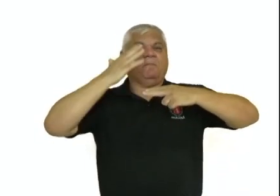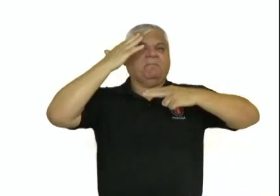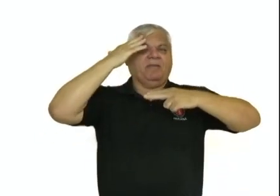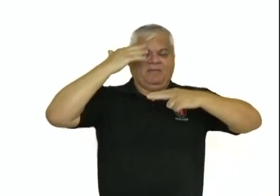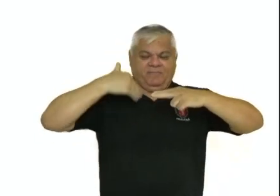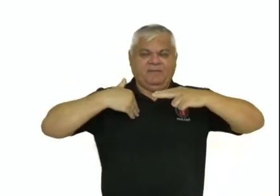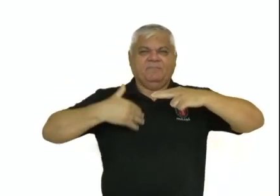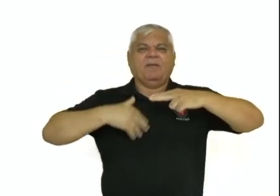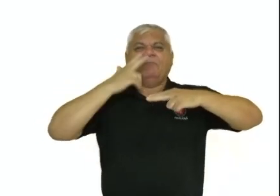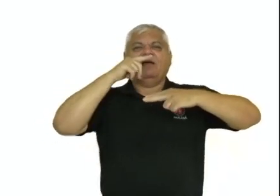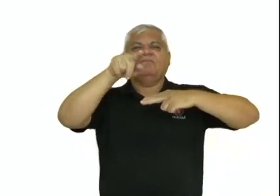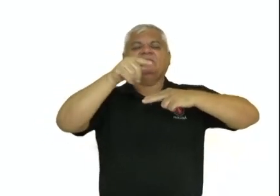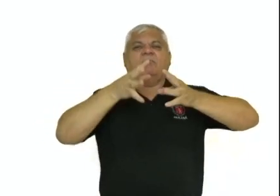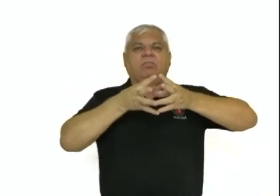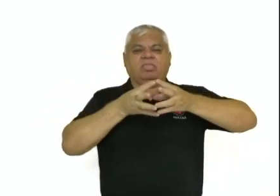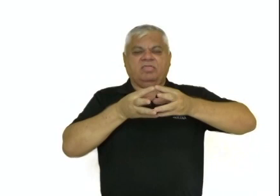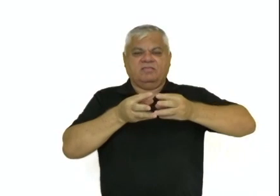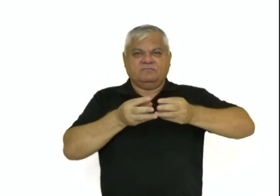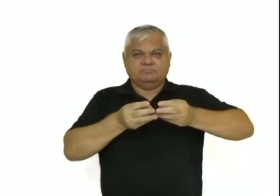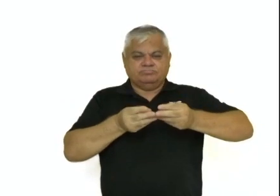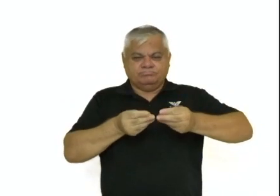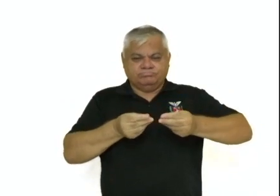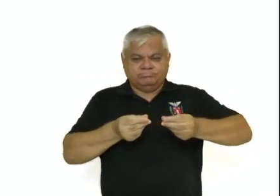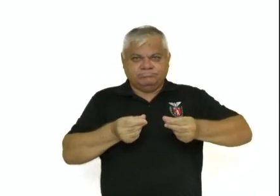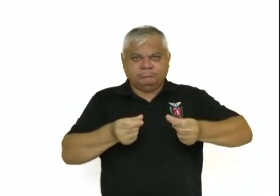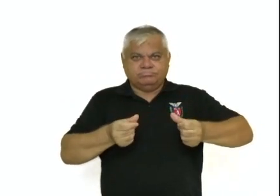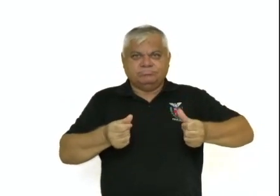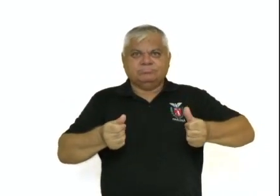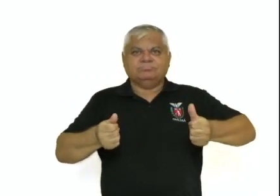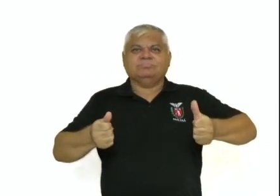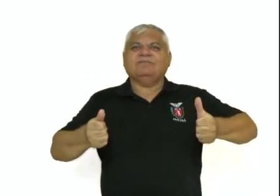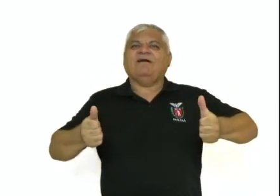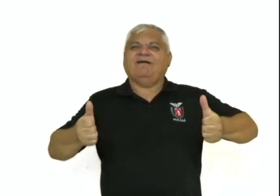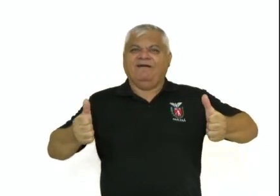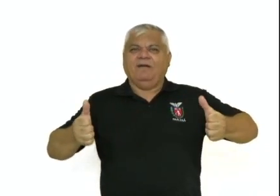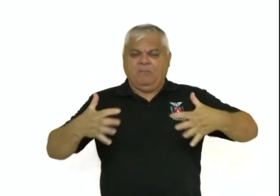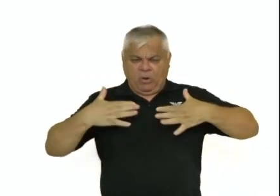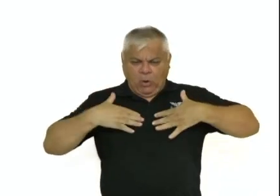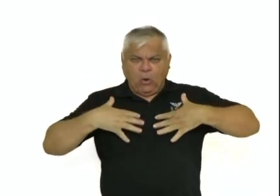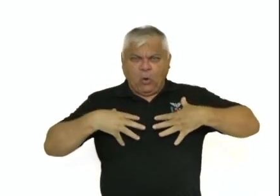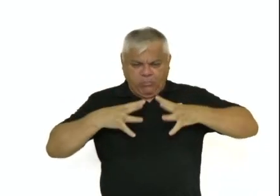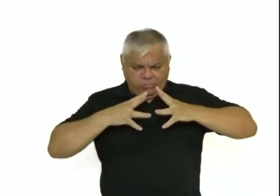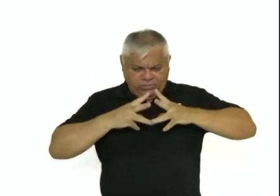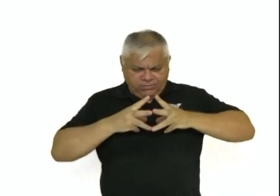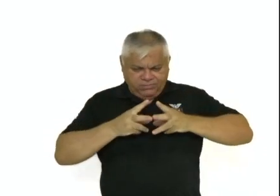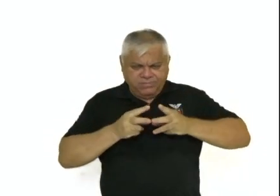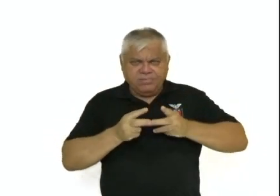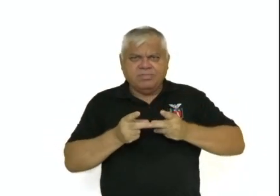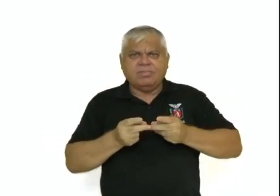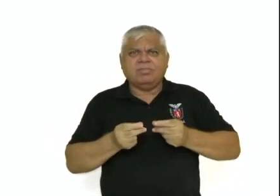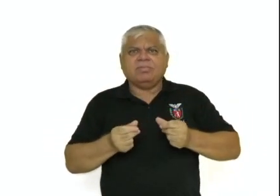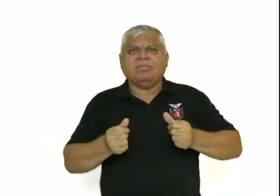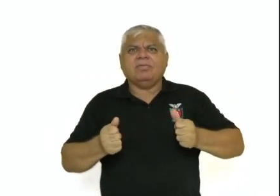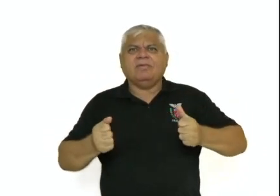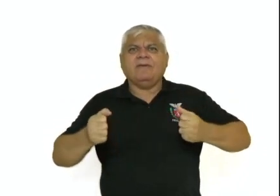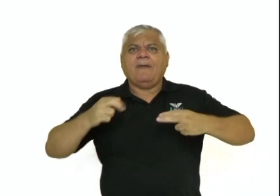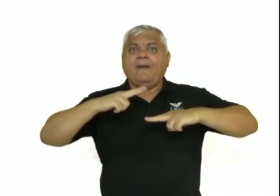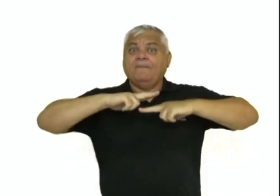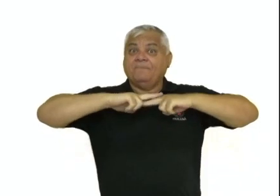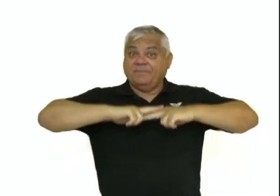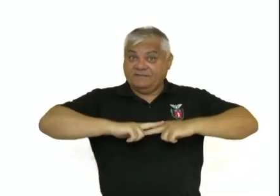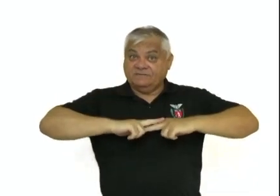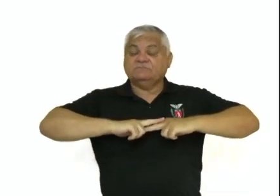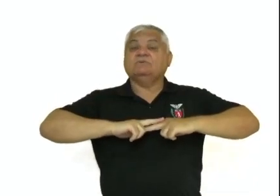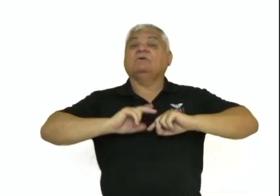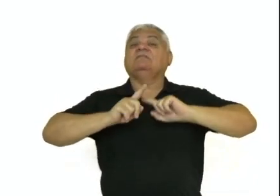se derretendo e se infiltrando no piso da sala. A sensação será de muito peso e mobilidade. Na